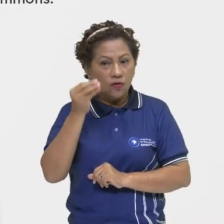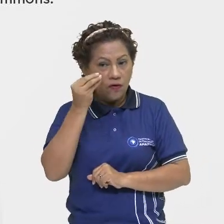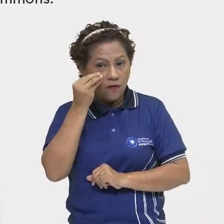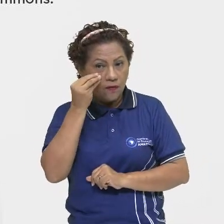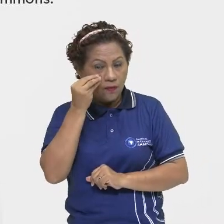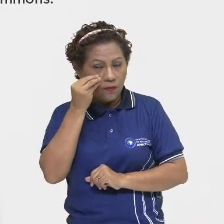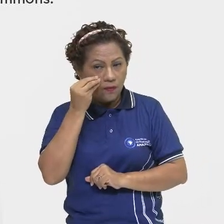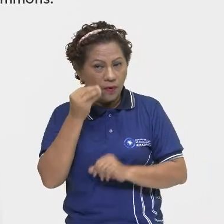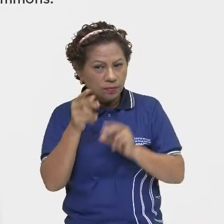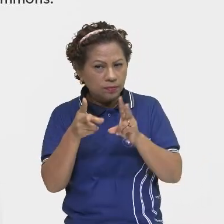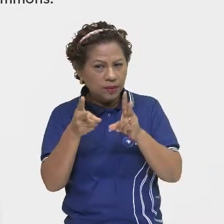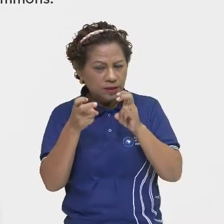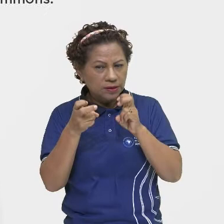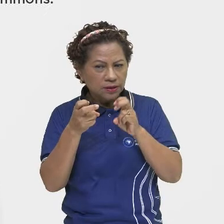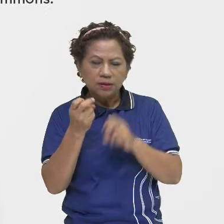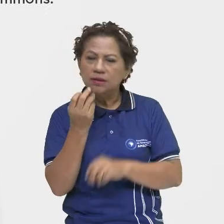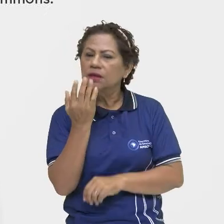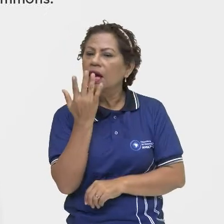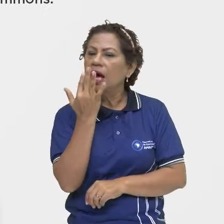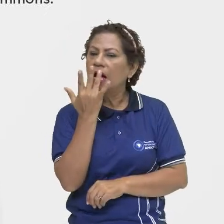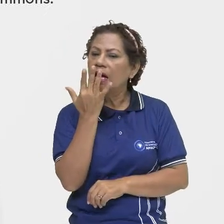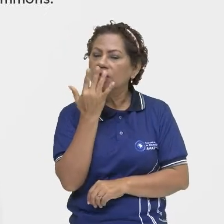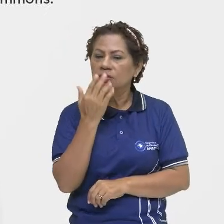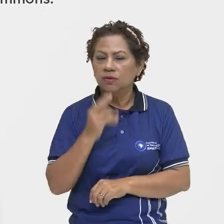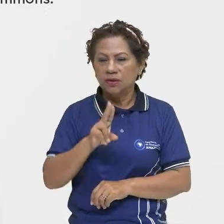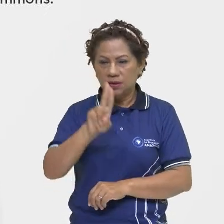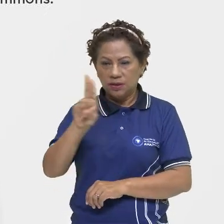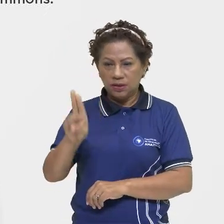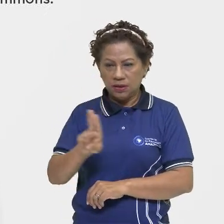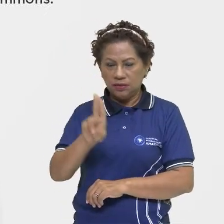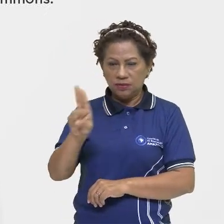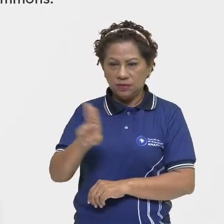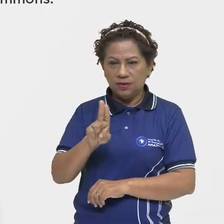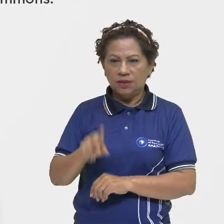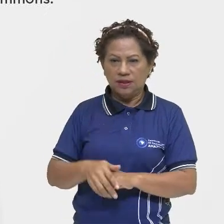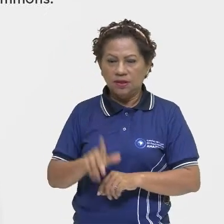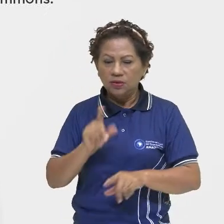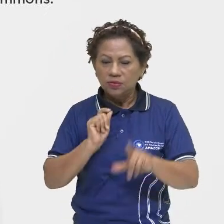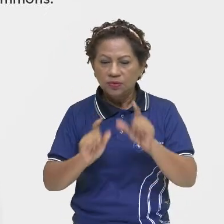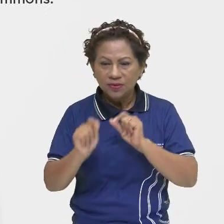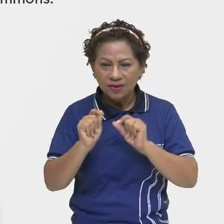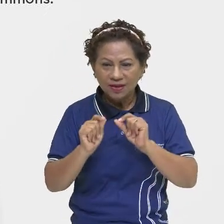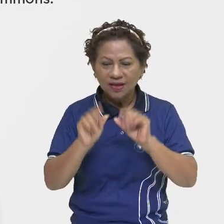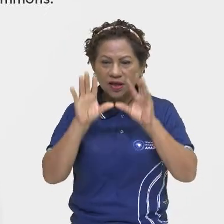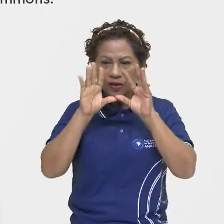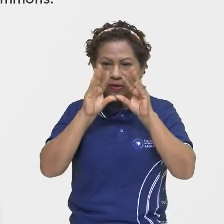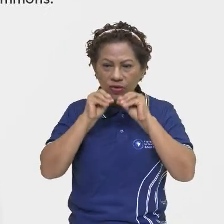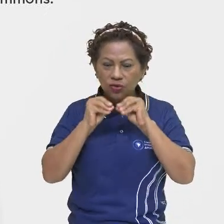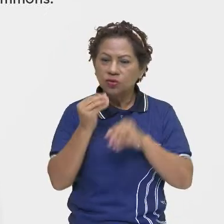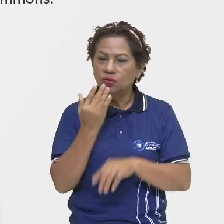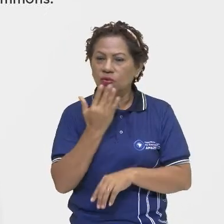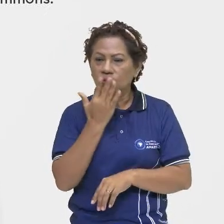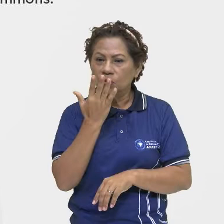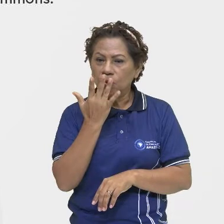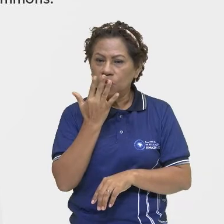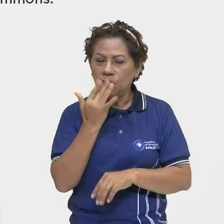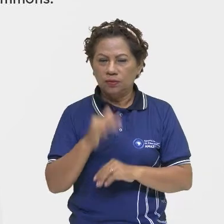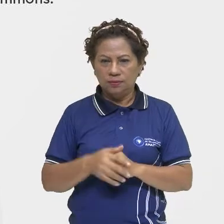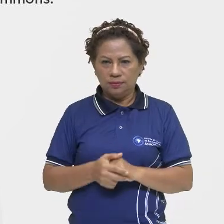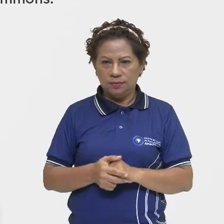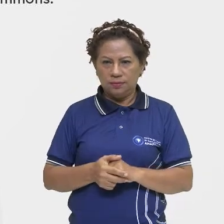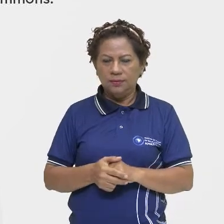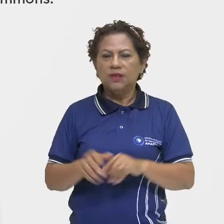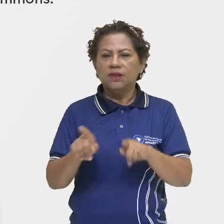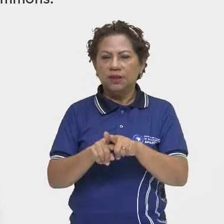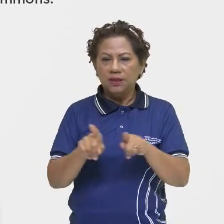utilização das cores. A maioria das cores são cores puras, certo? E retratam cenas